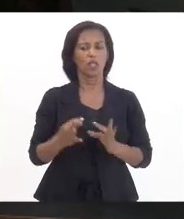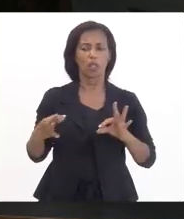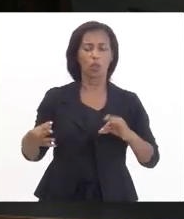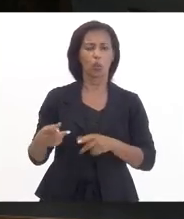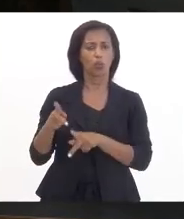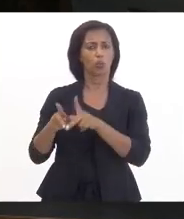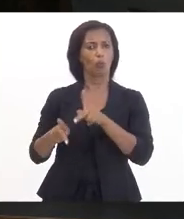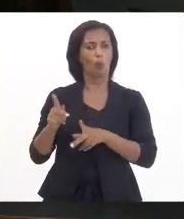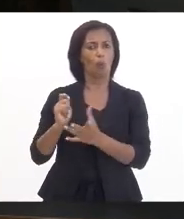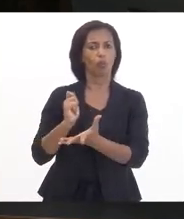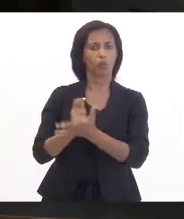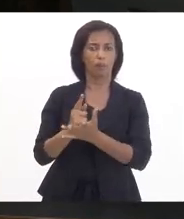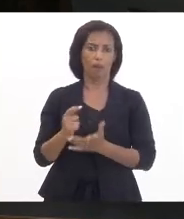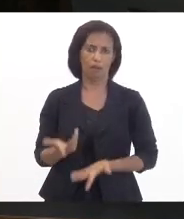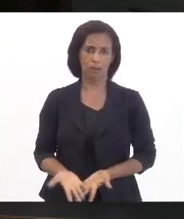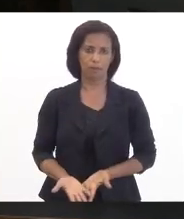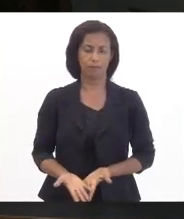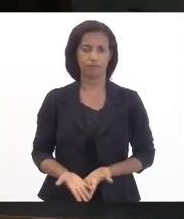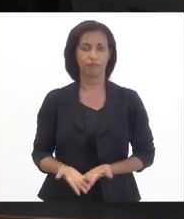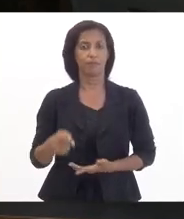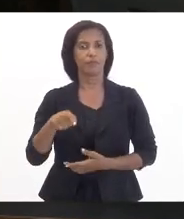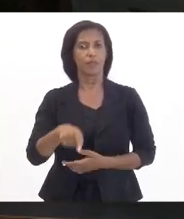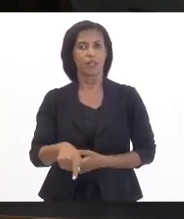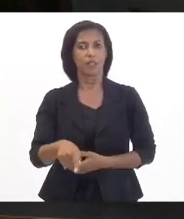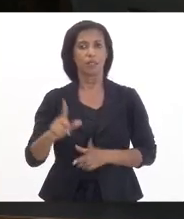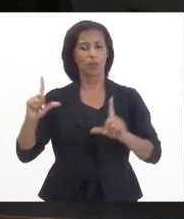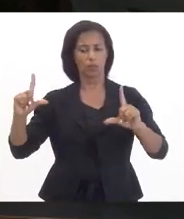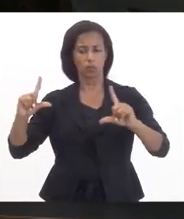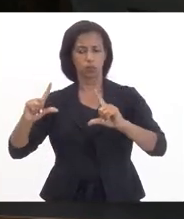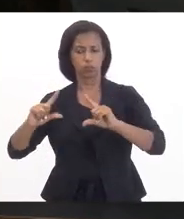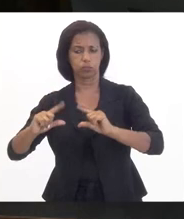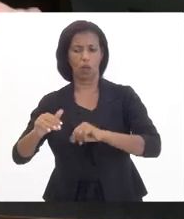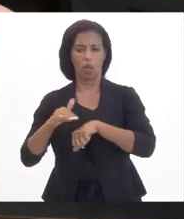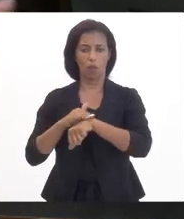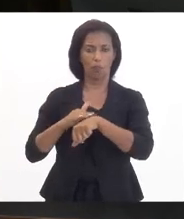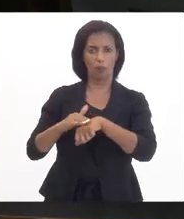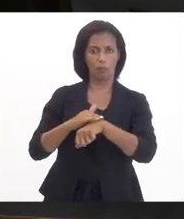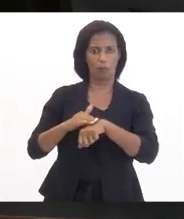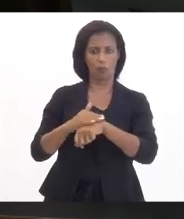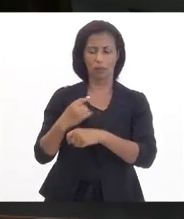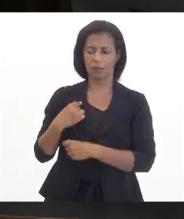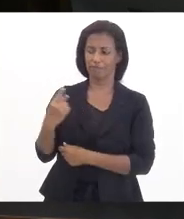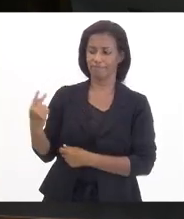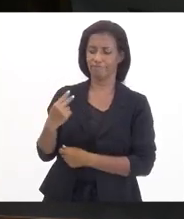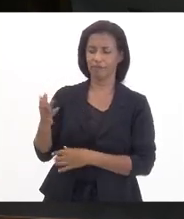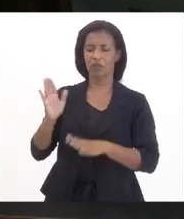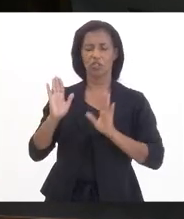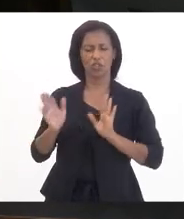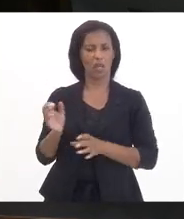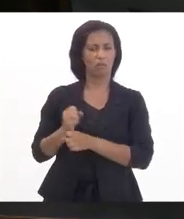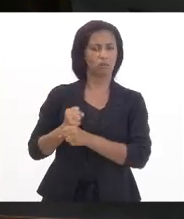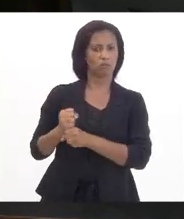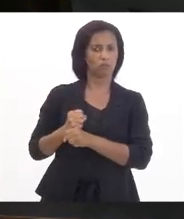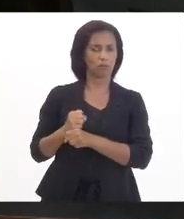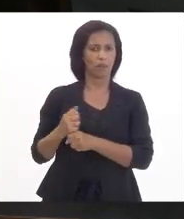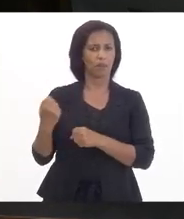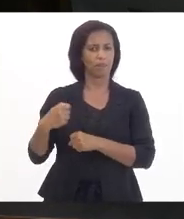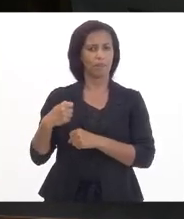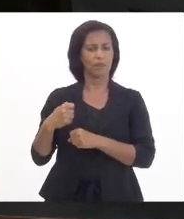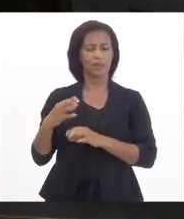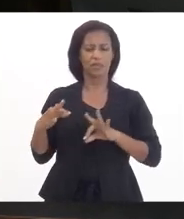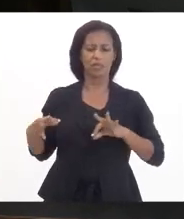que paga em geral. Então, essas reduções, uma conversa que o senhor já temos tido, tem que ser em